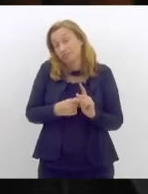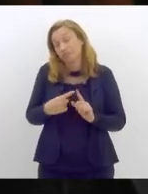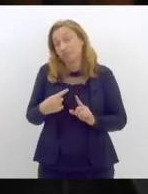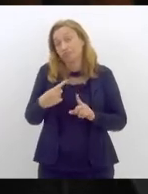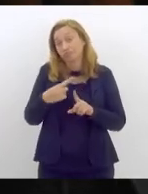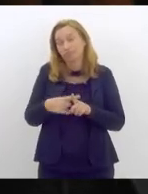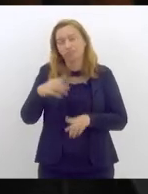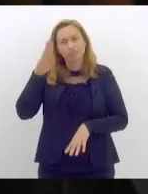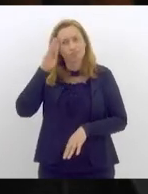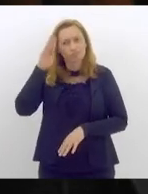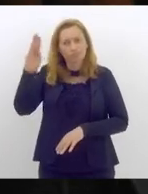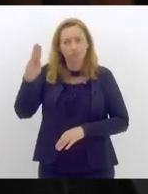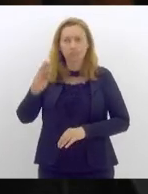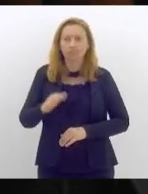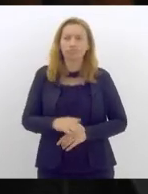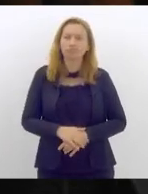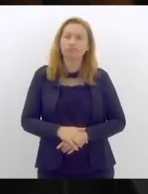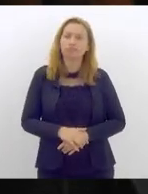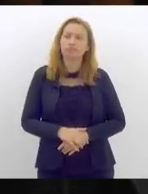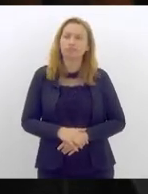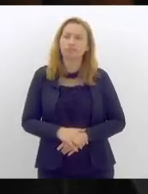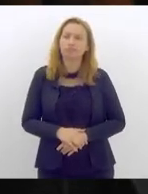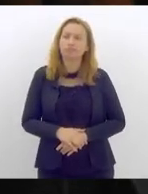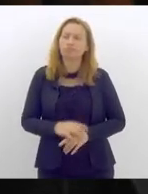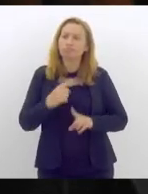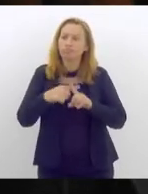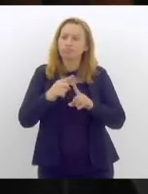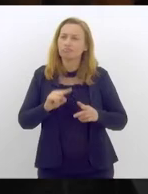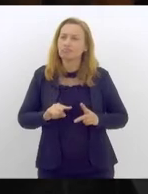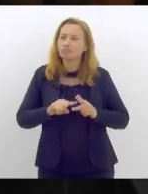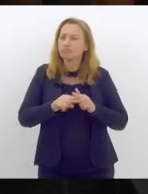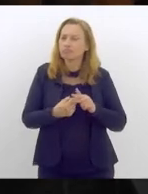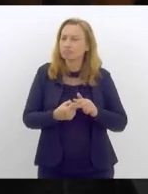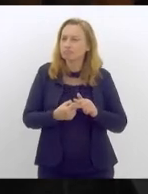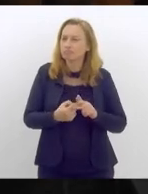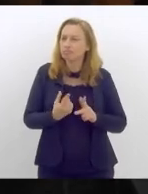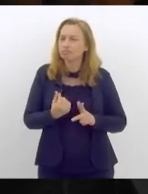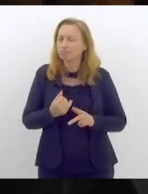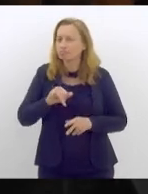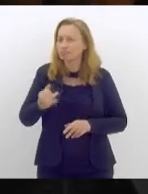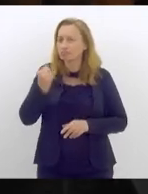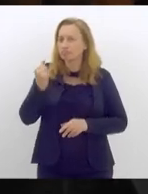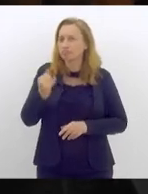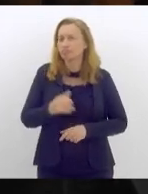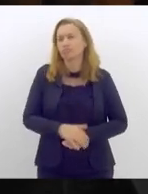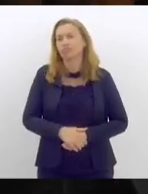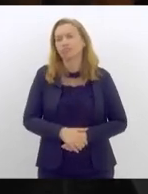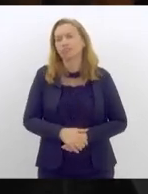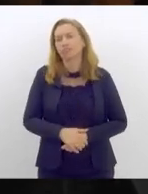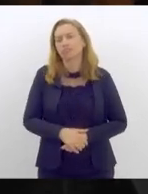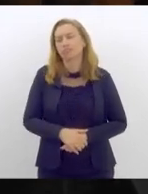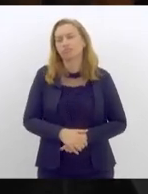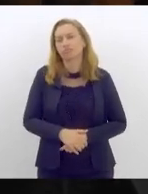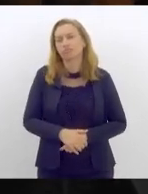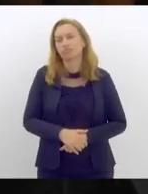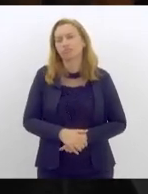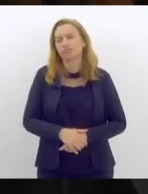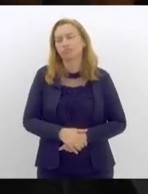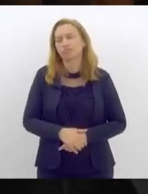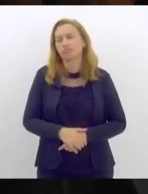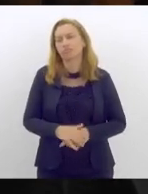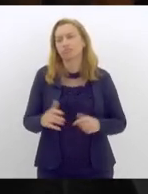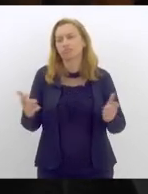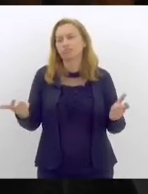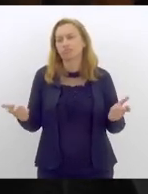principal mas correção monetária e juros seria reduzida